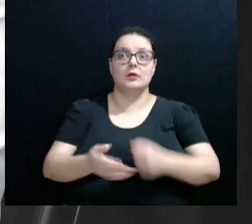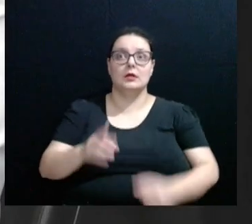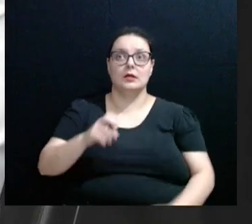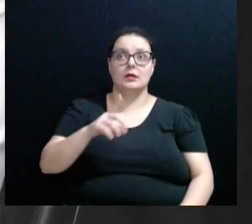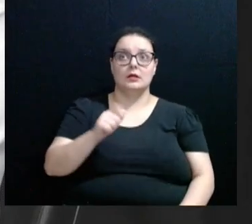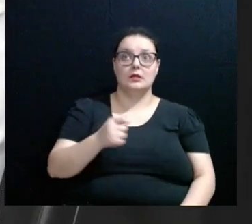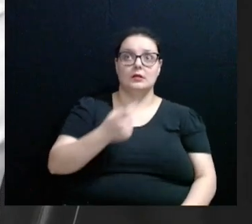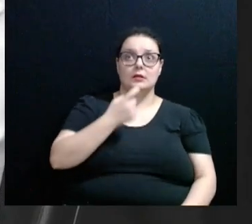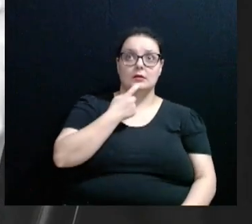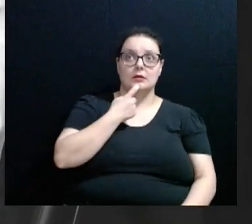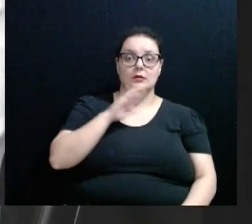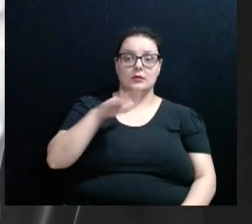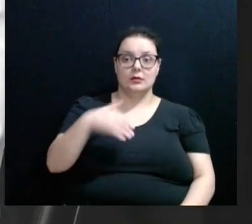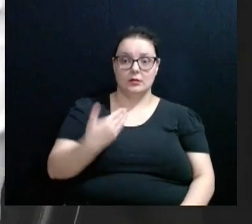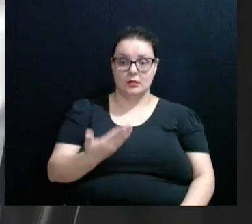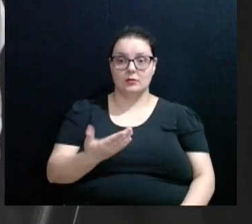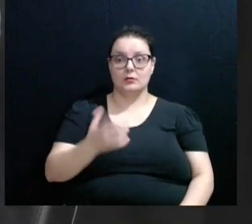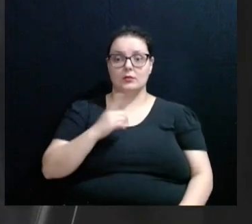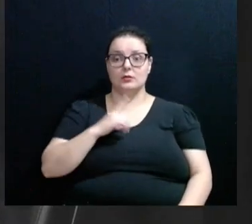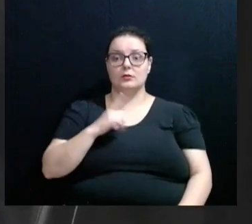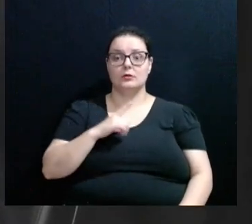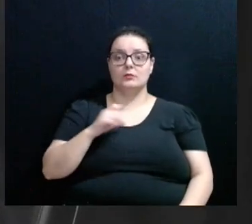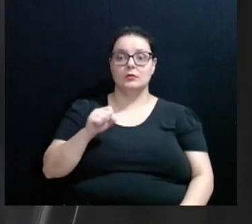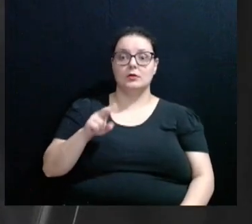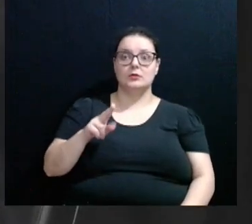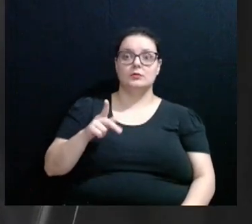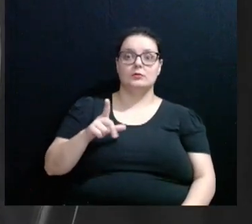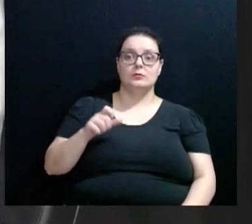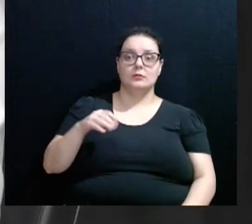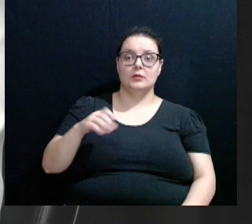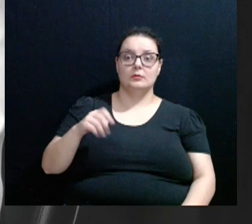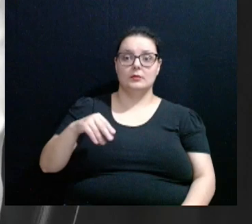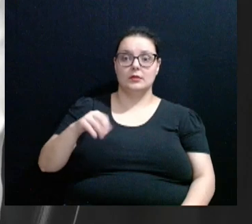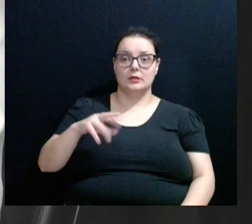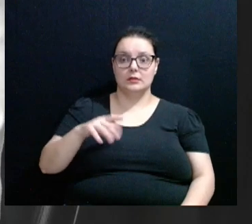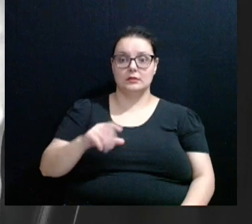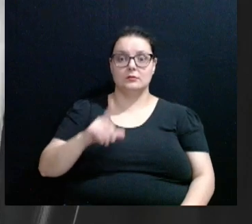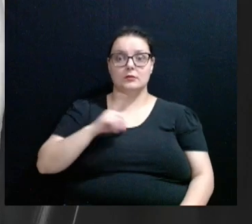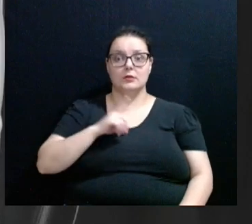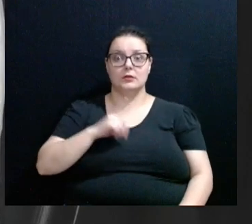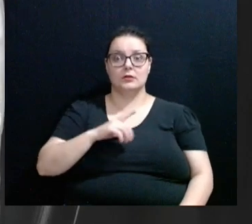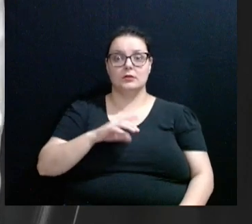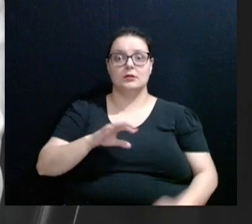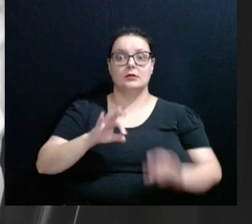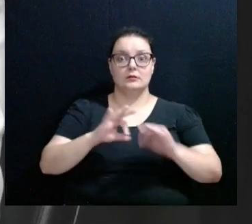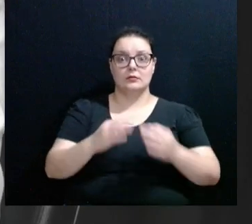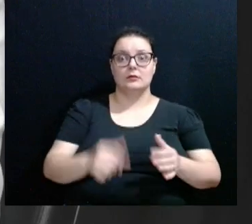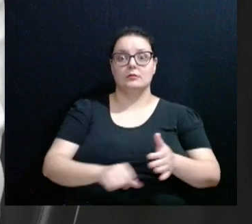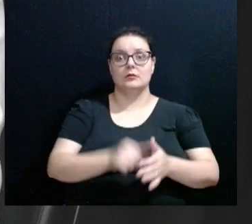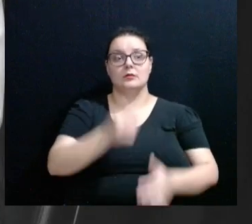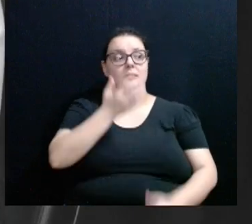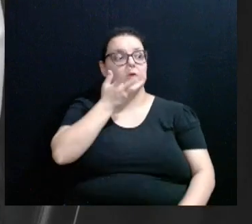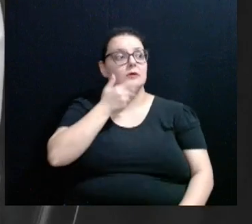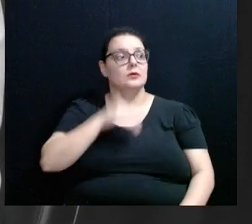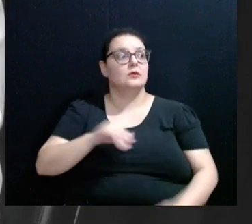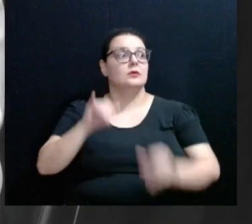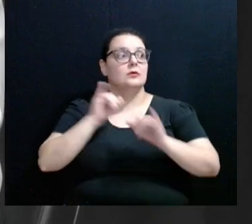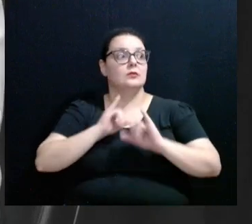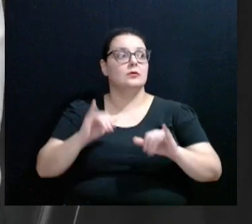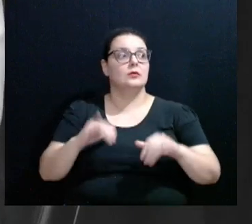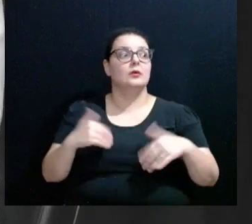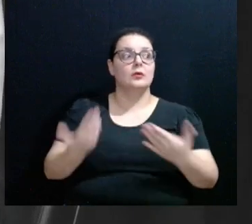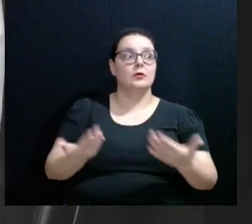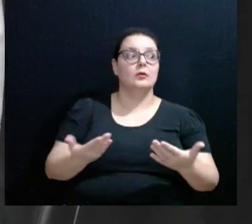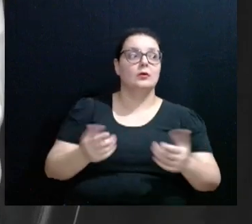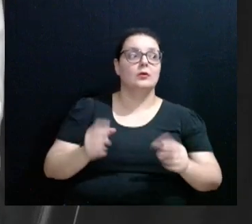gente tem uma suplementação porque a família tem criança na primeira infância, a gente está deixando o recado. Qual o recado que a gente está